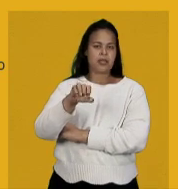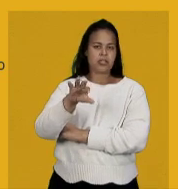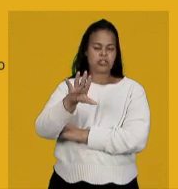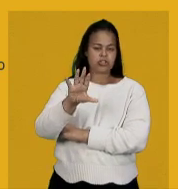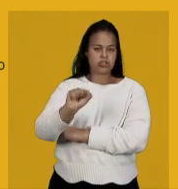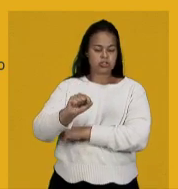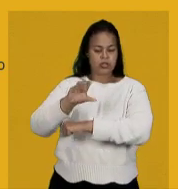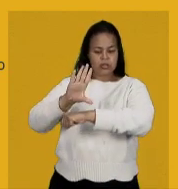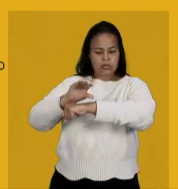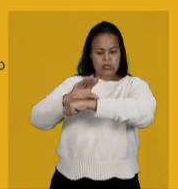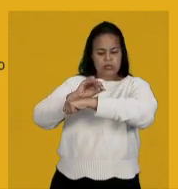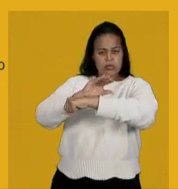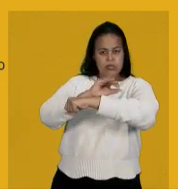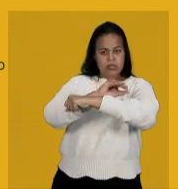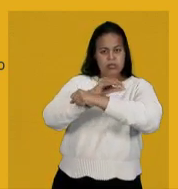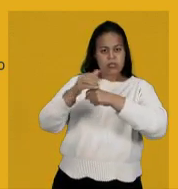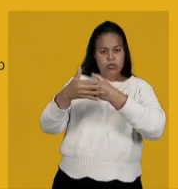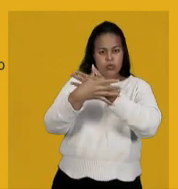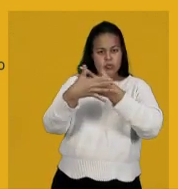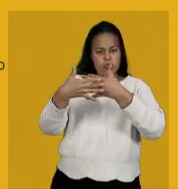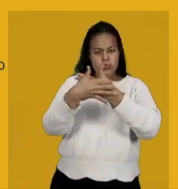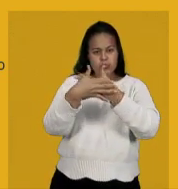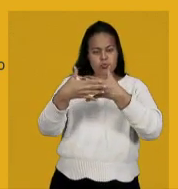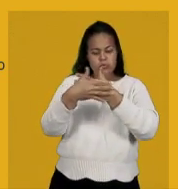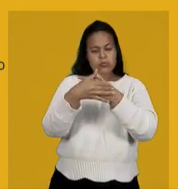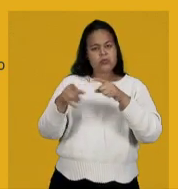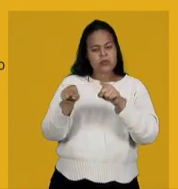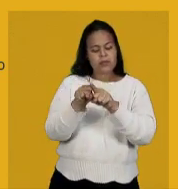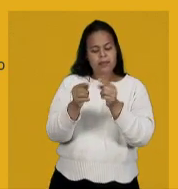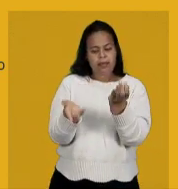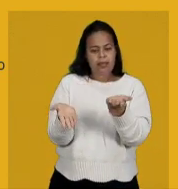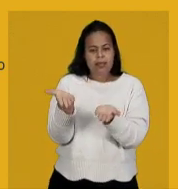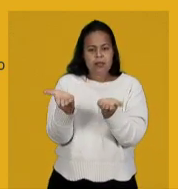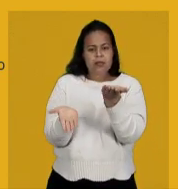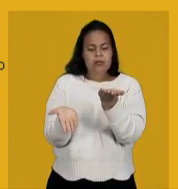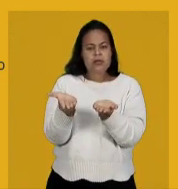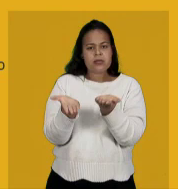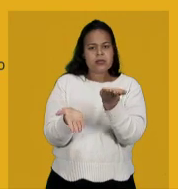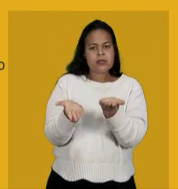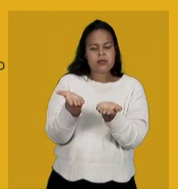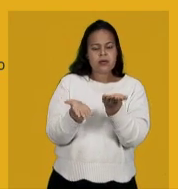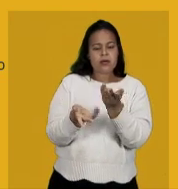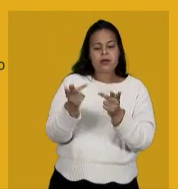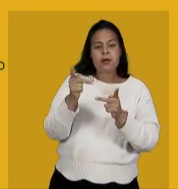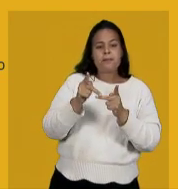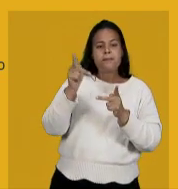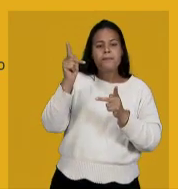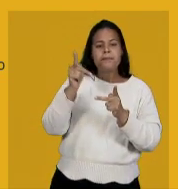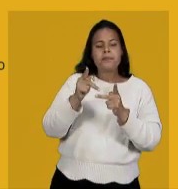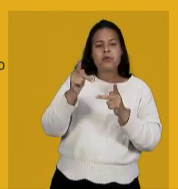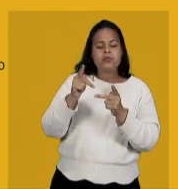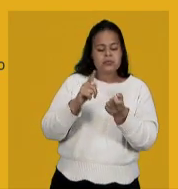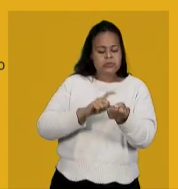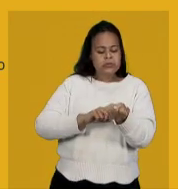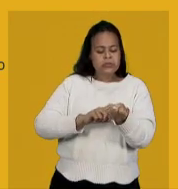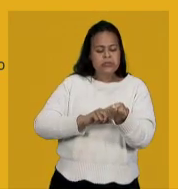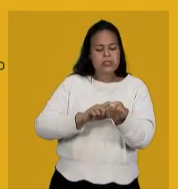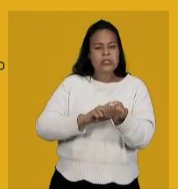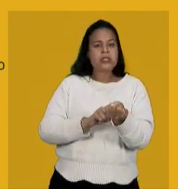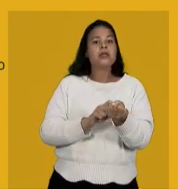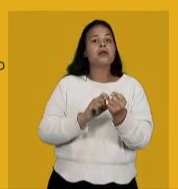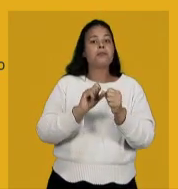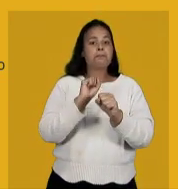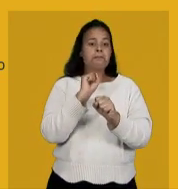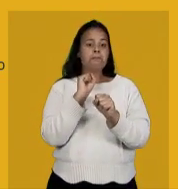e músculos, equilíbrio ácido básico e hídrico. A concentração baixa de potássio no sangue causa paralisia e